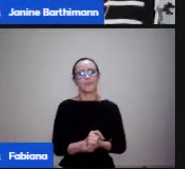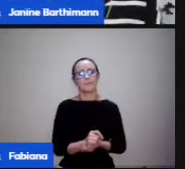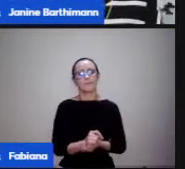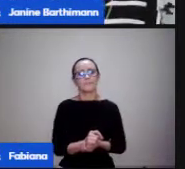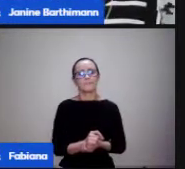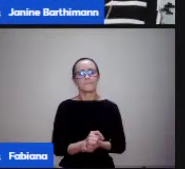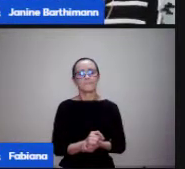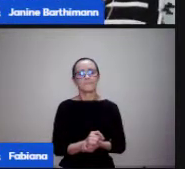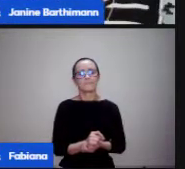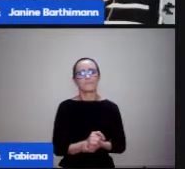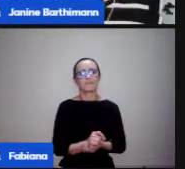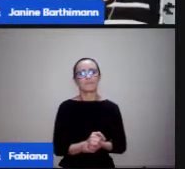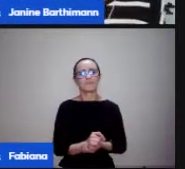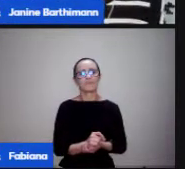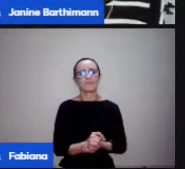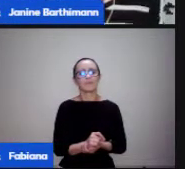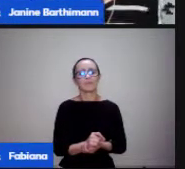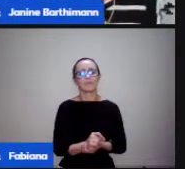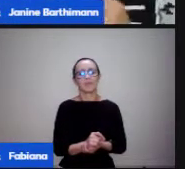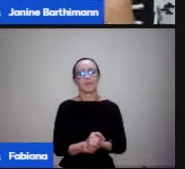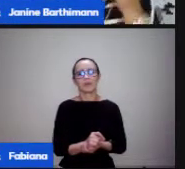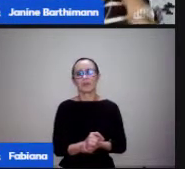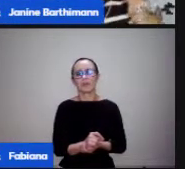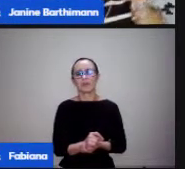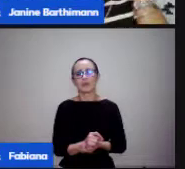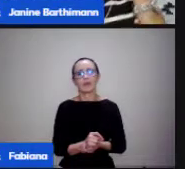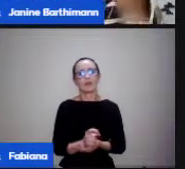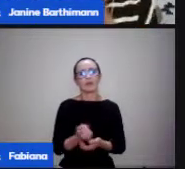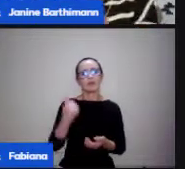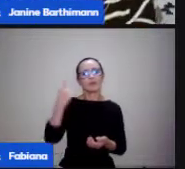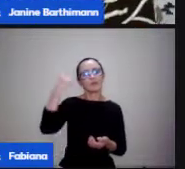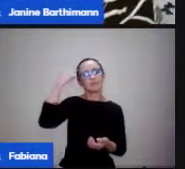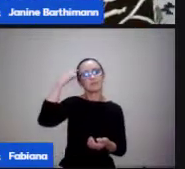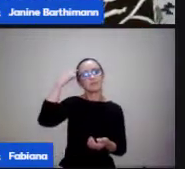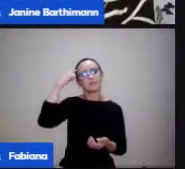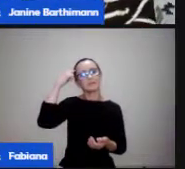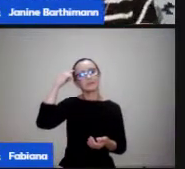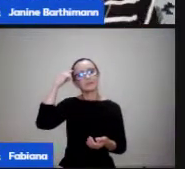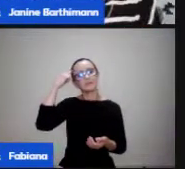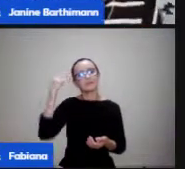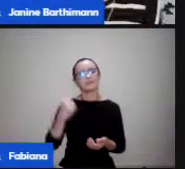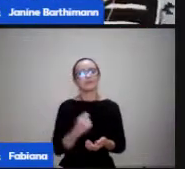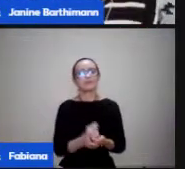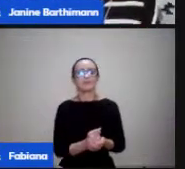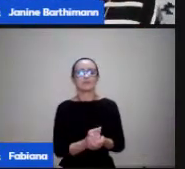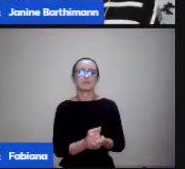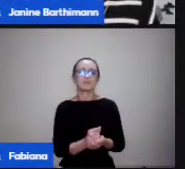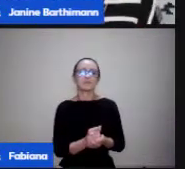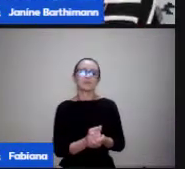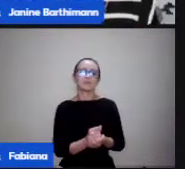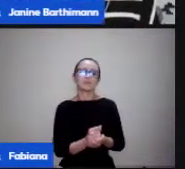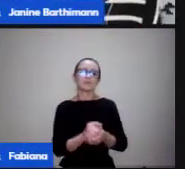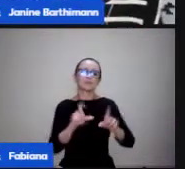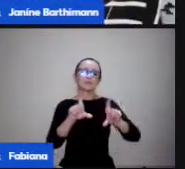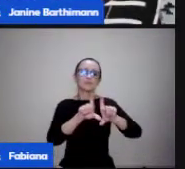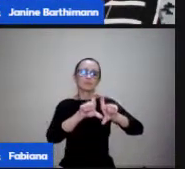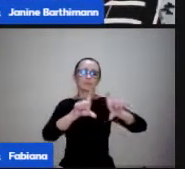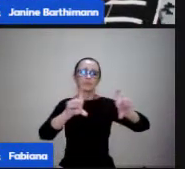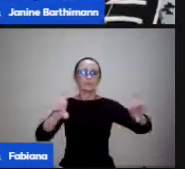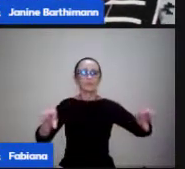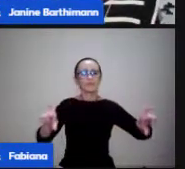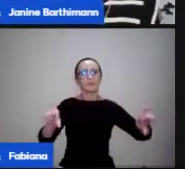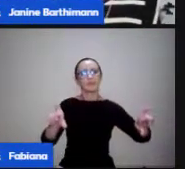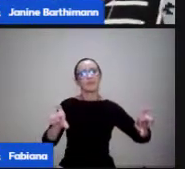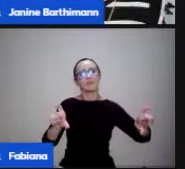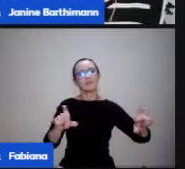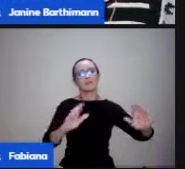Bom, pensando junto com a Sônia em relação a essa citação, no livro A Escola na Vida